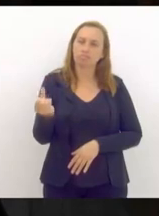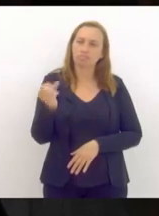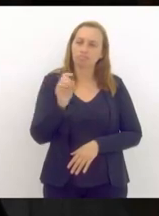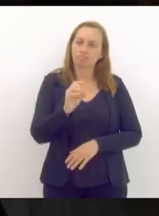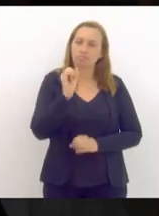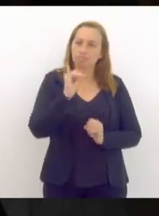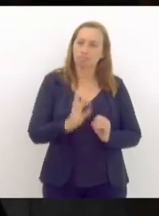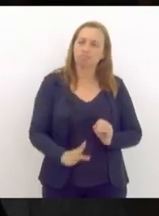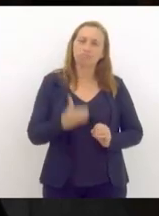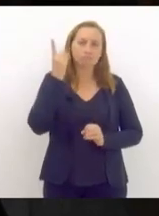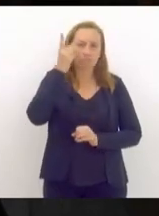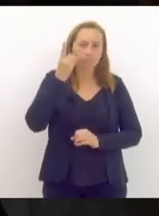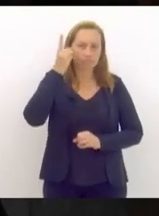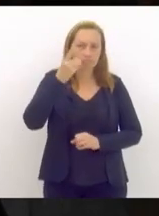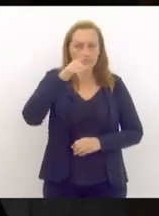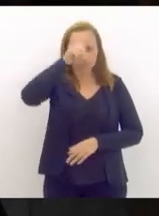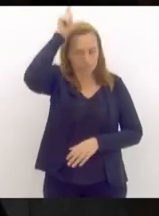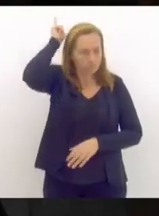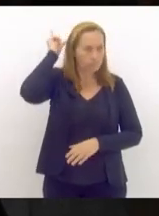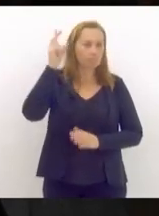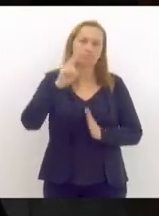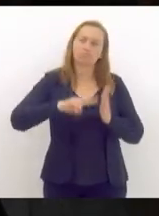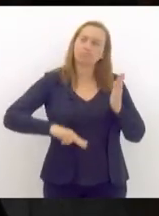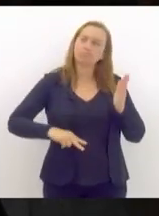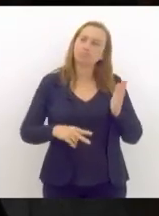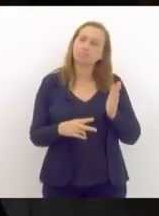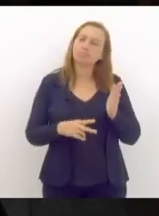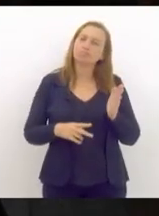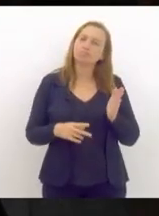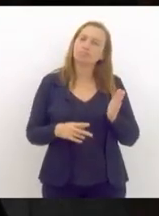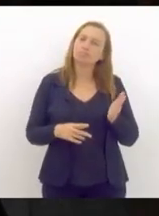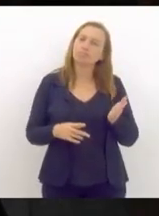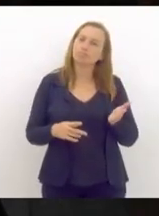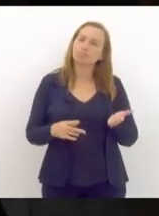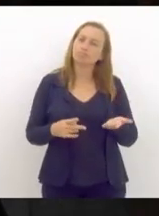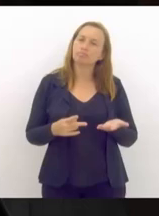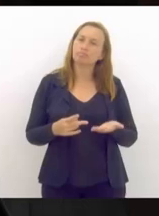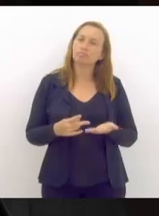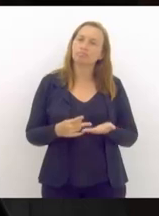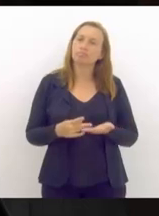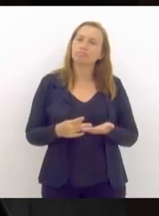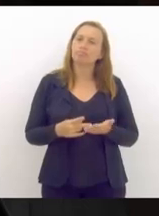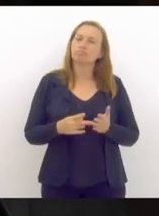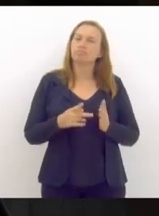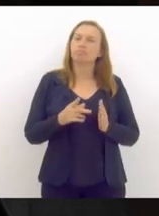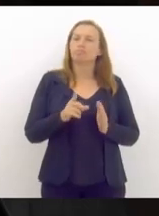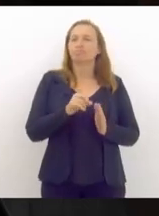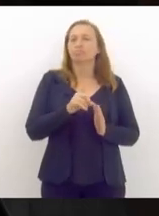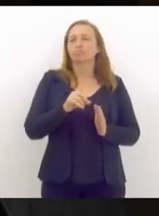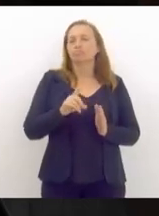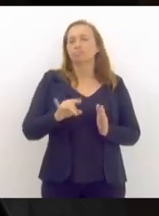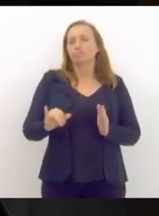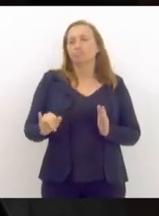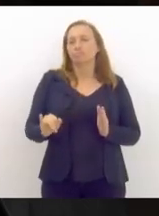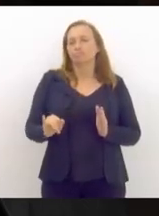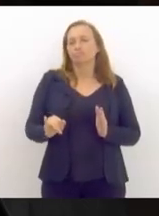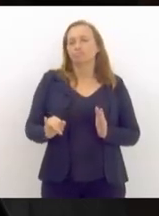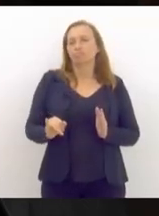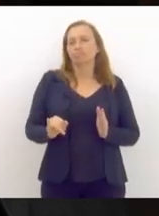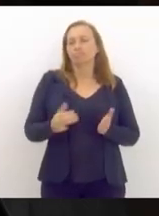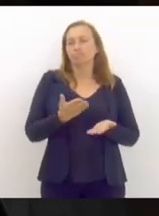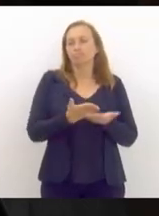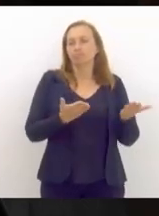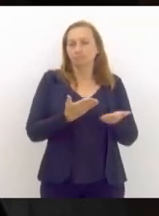Paulo, essa lei fez um recorte de 2017 em diante e propôs um calendário de recomposição parcial das